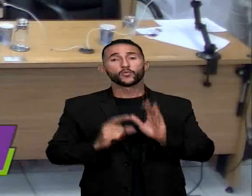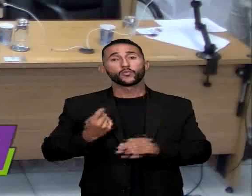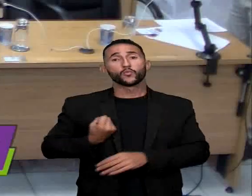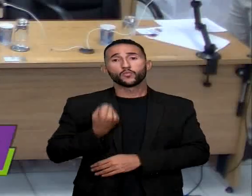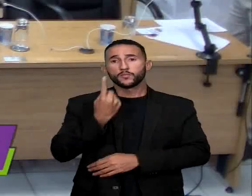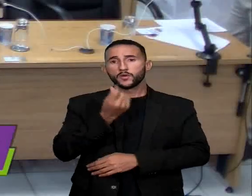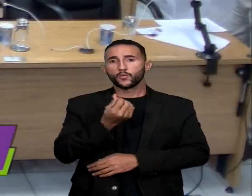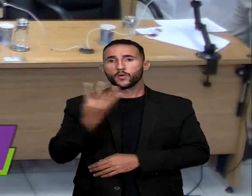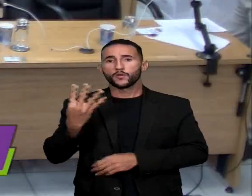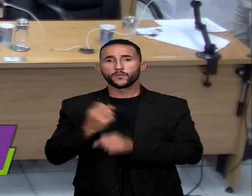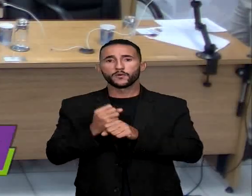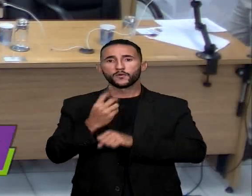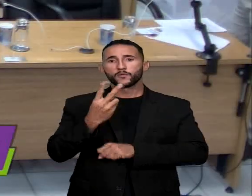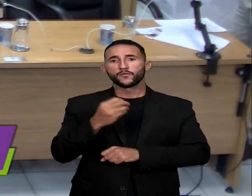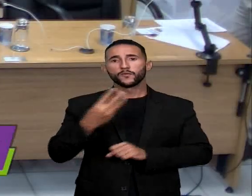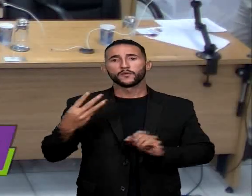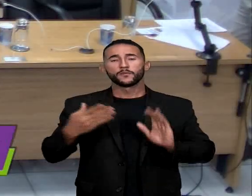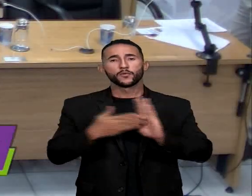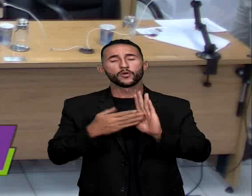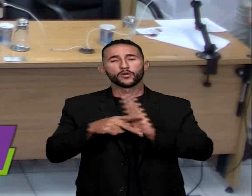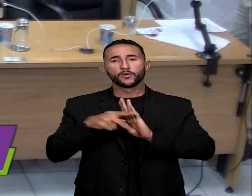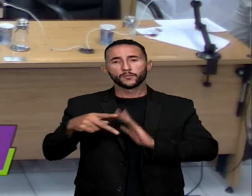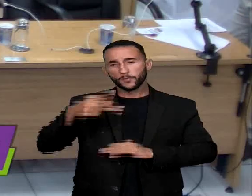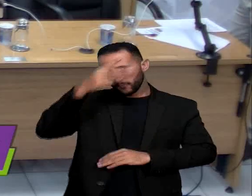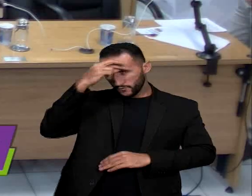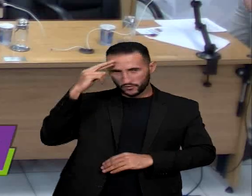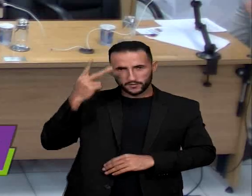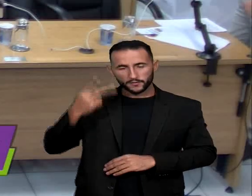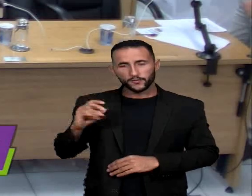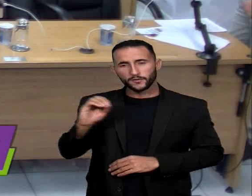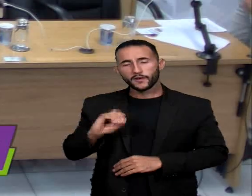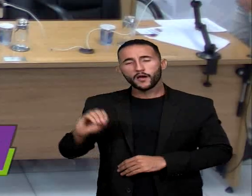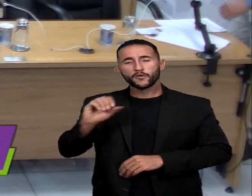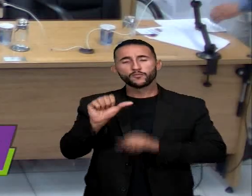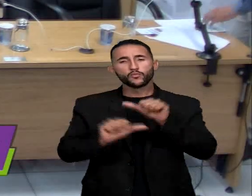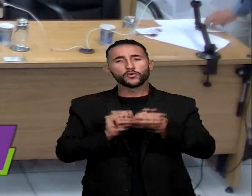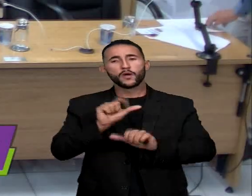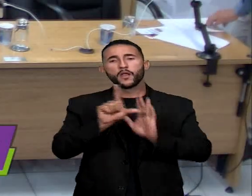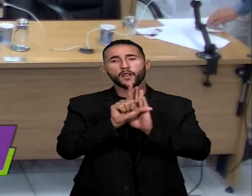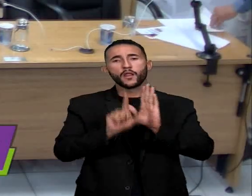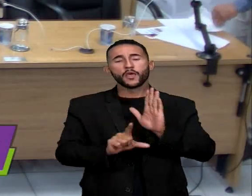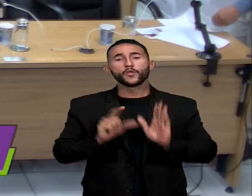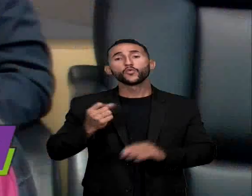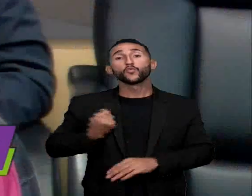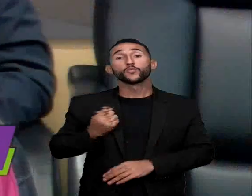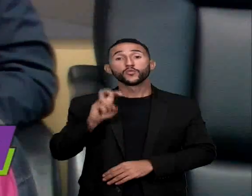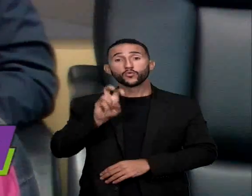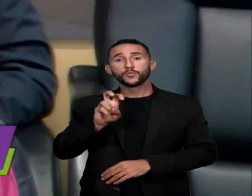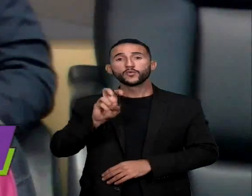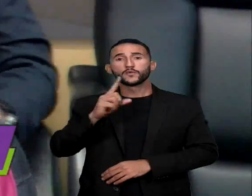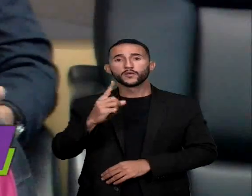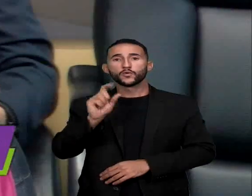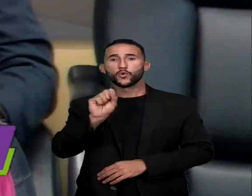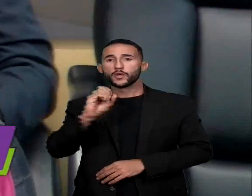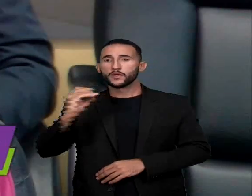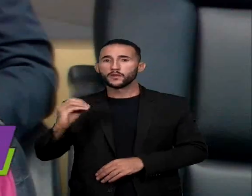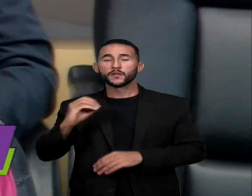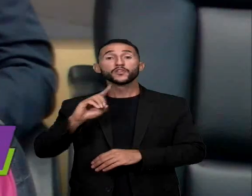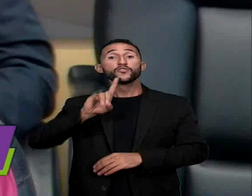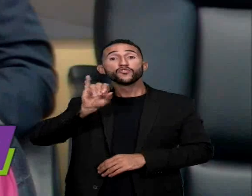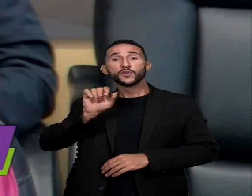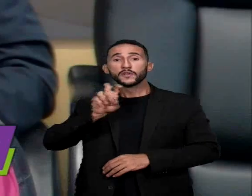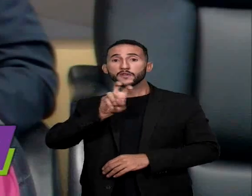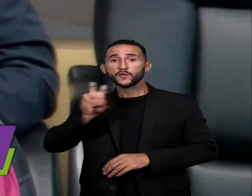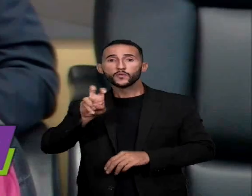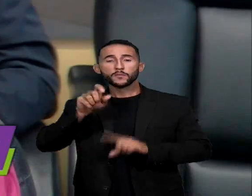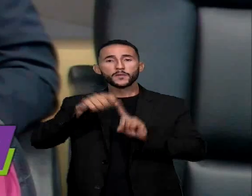2023 de autoria do prefeito do município de Osasco que altera a lei número 5180 de 5 de